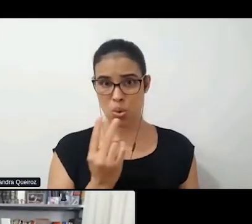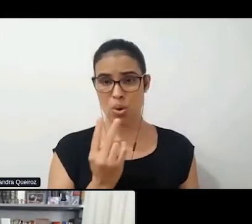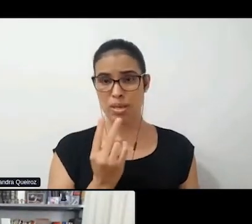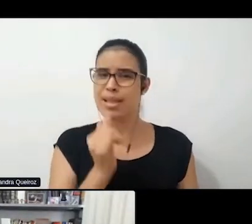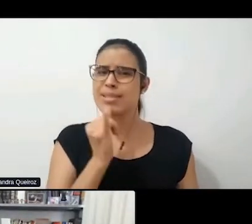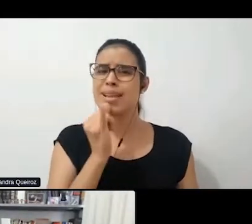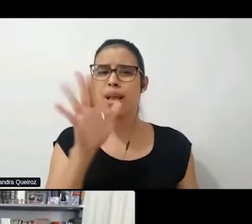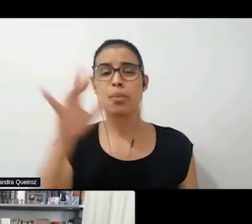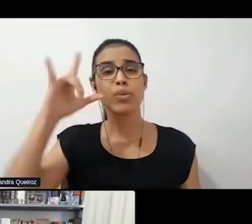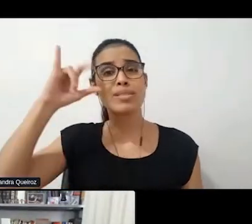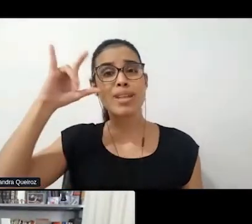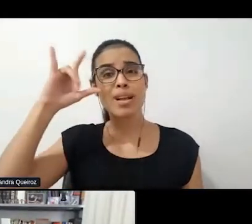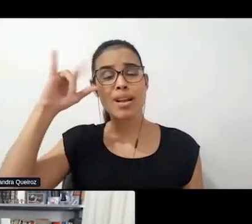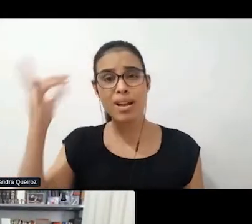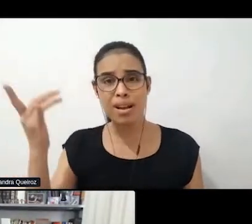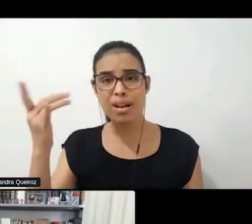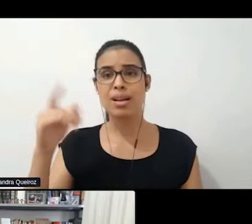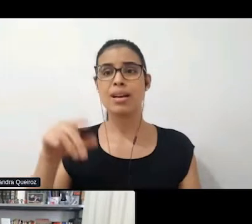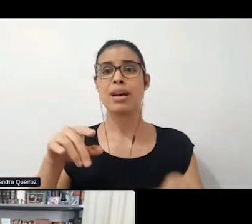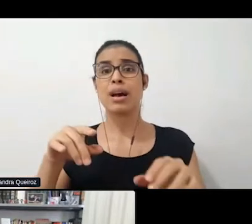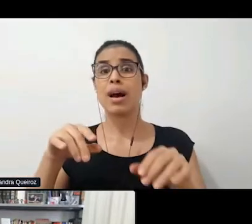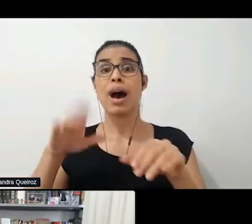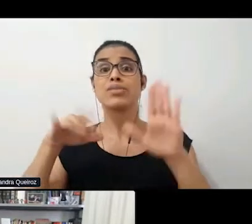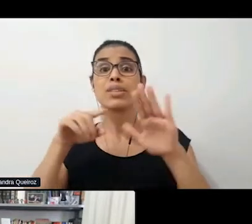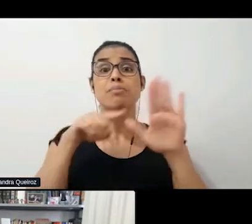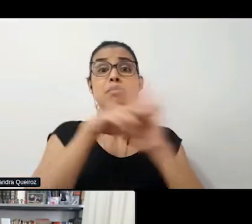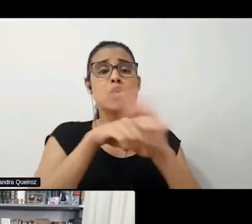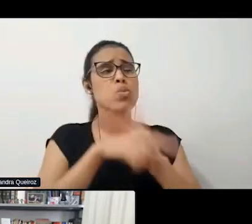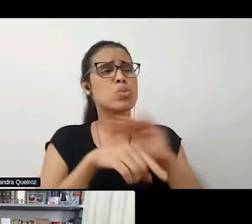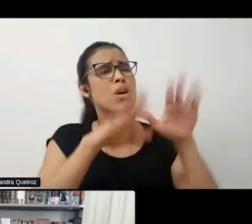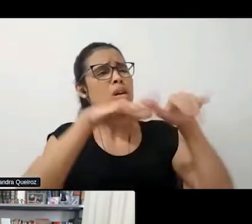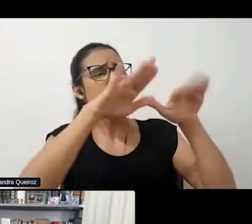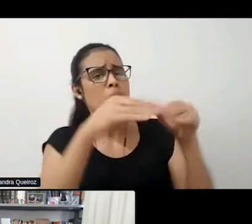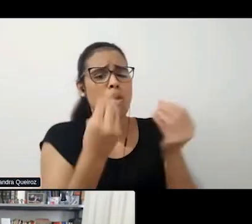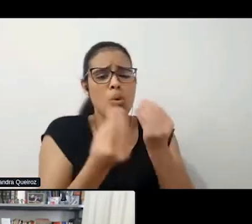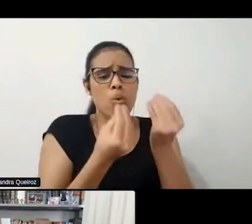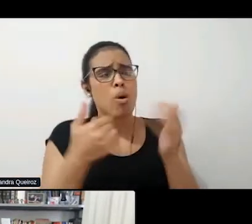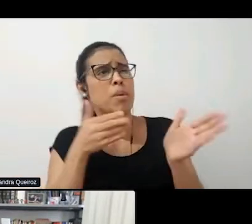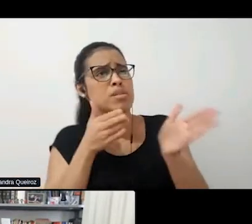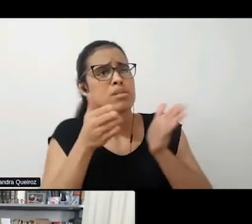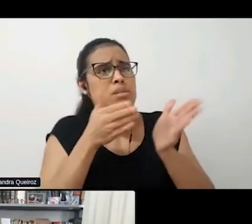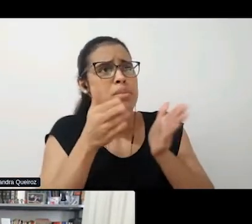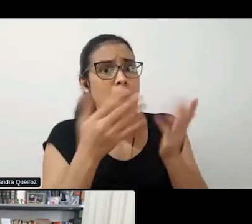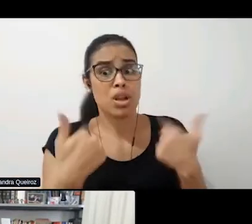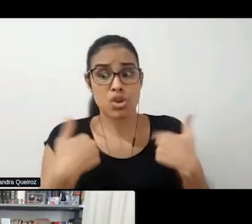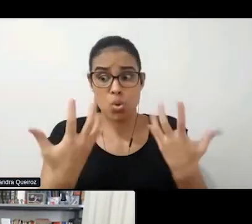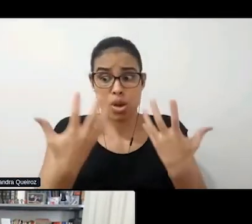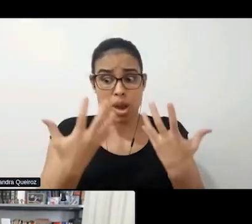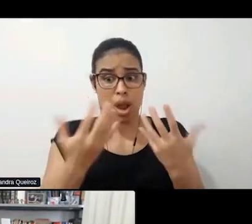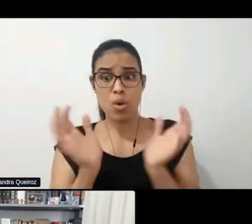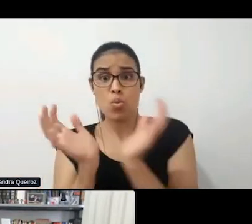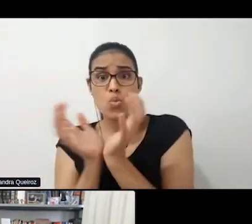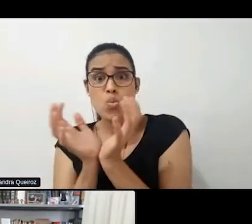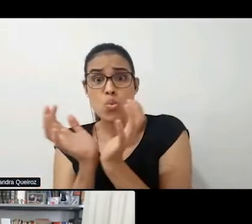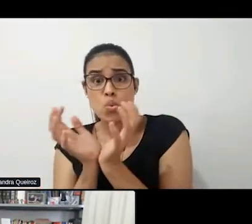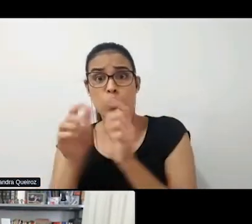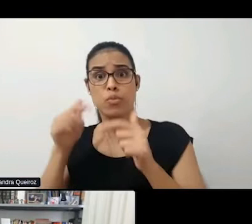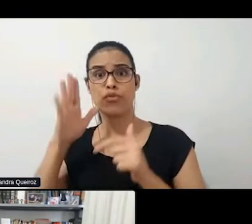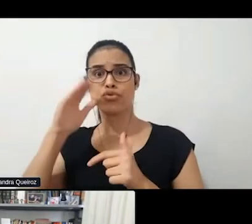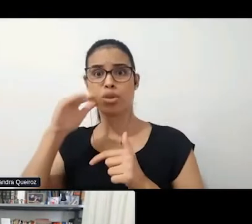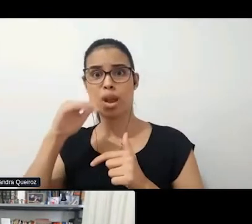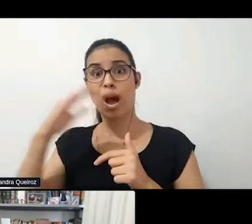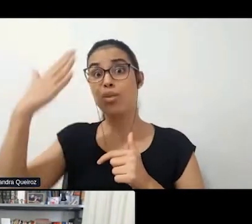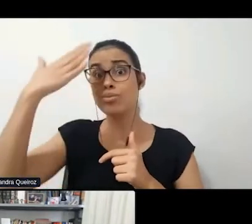Pulis, como é que eu faço acessibilidade? Quero implementar acessibilidade no meu time, e aí? isso um analista de qualidade